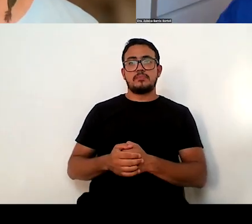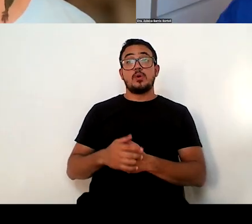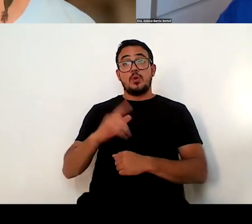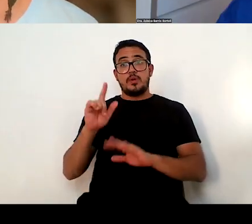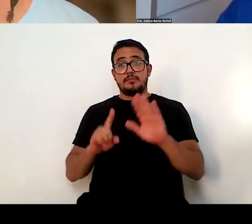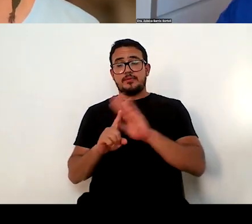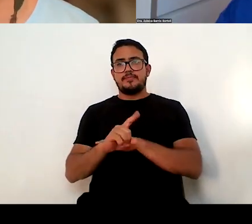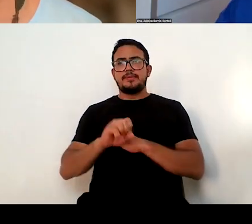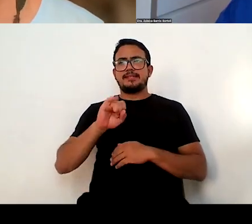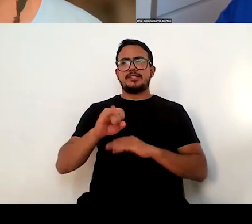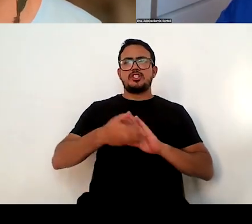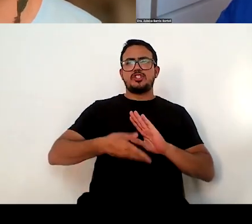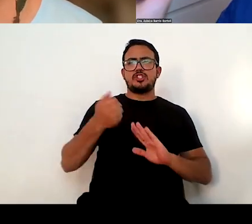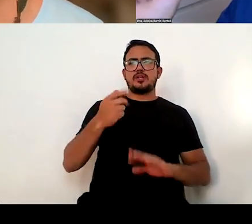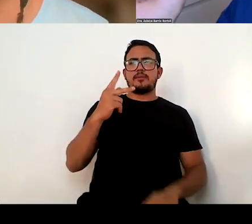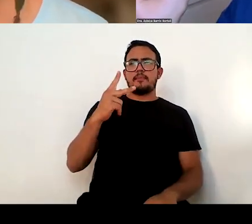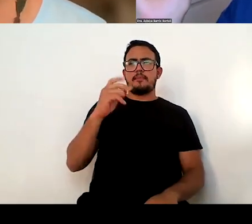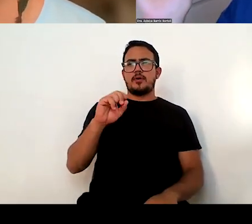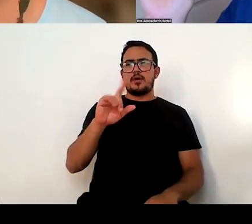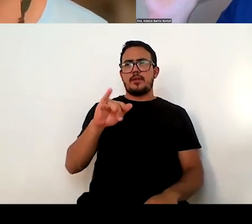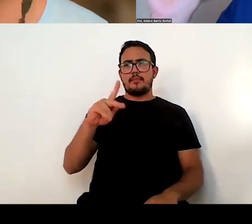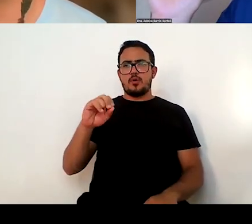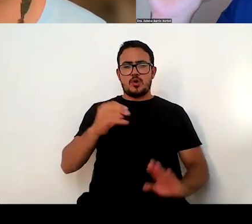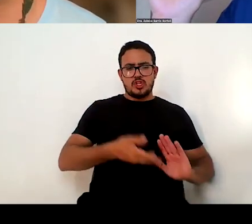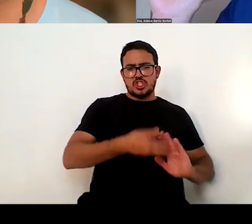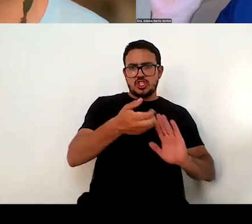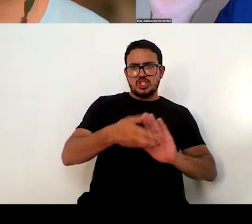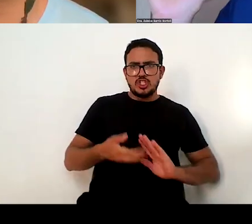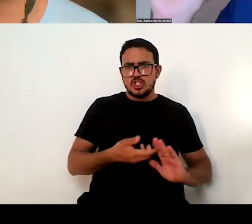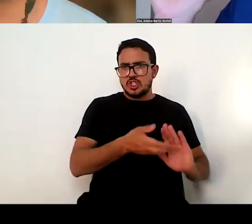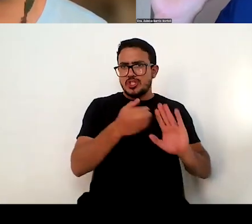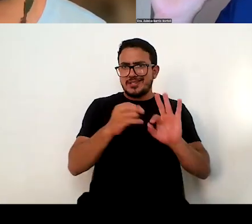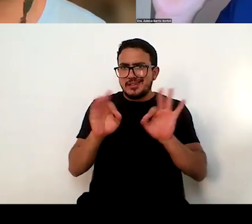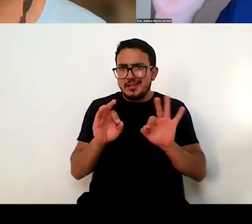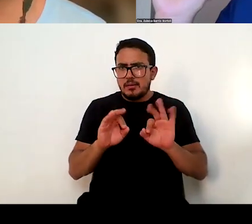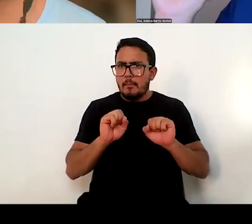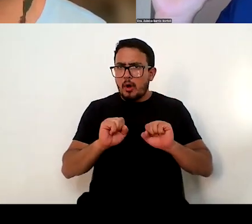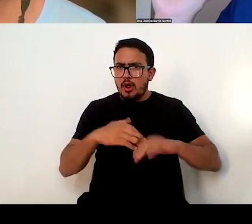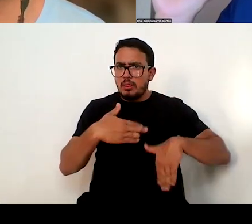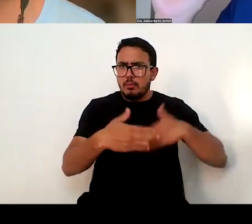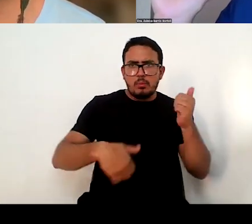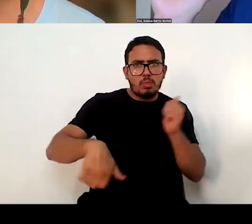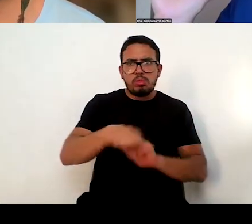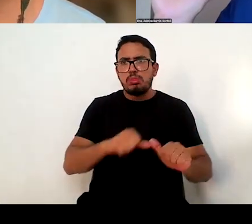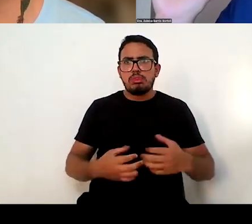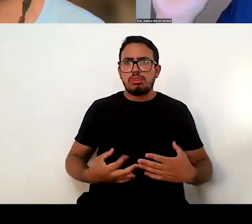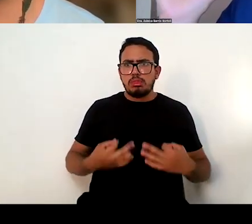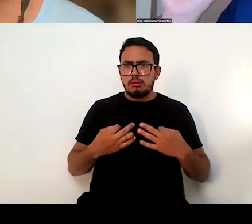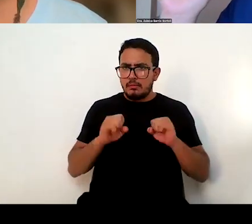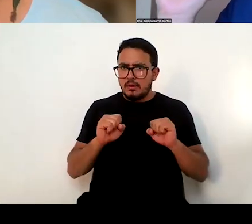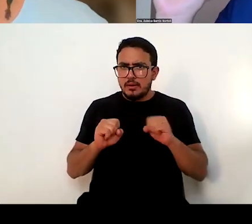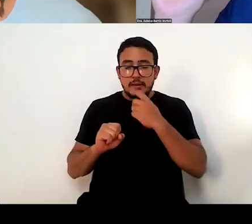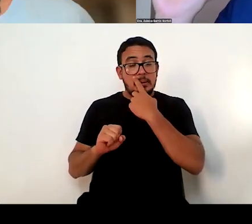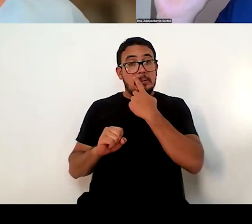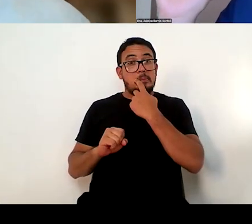for retirado, ele necessariamente ele pode virar câncer? Então, pode demorar anos, pode ser que